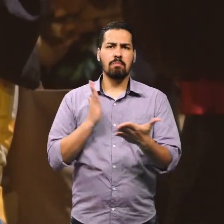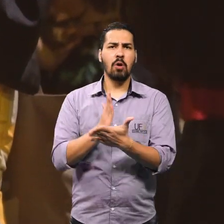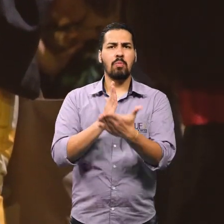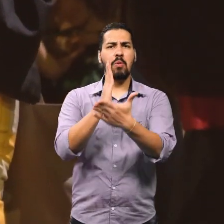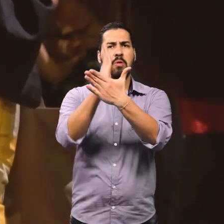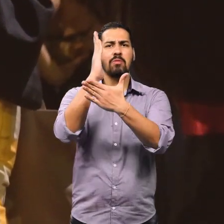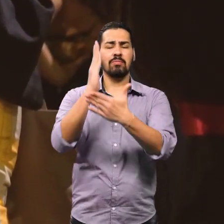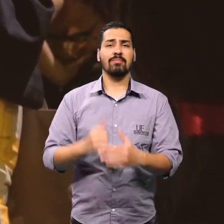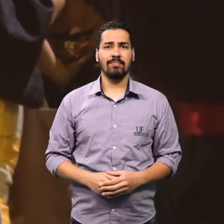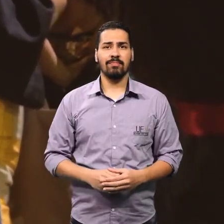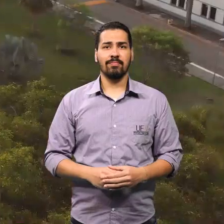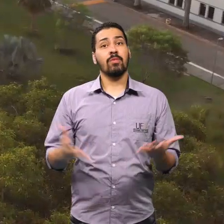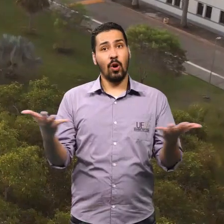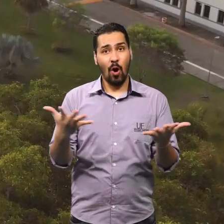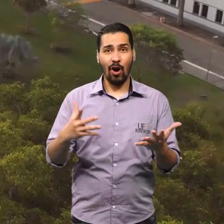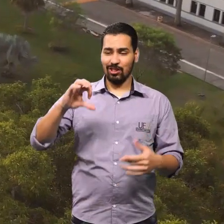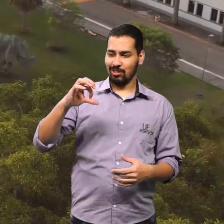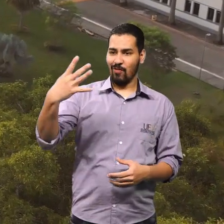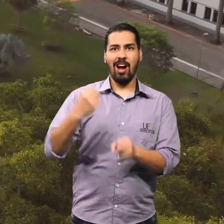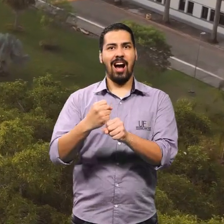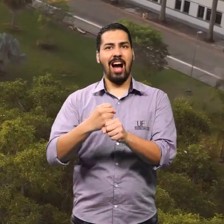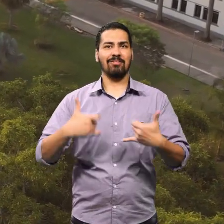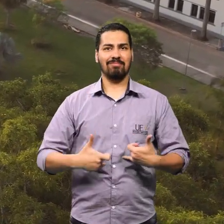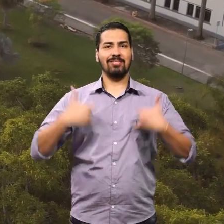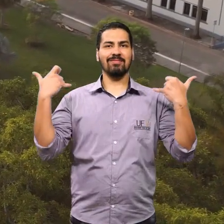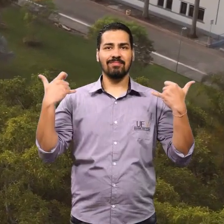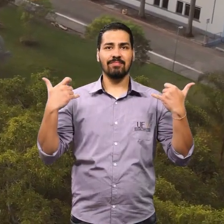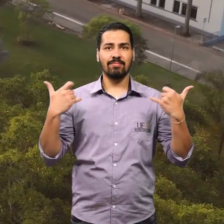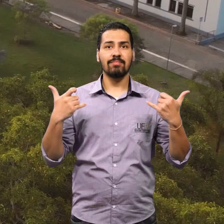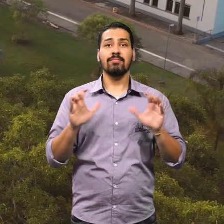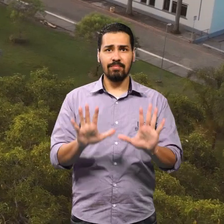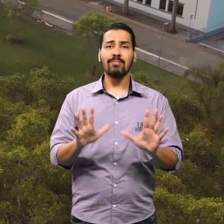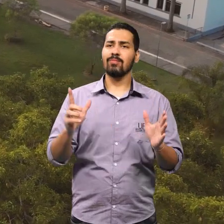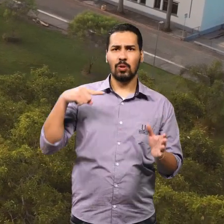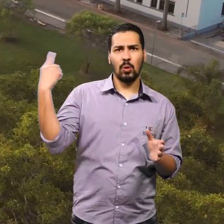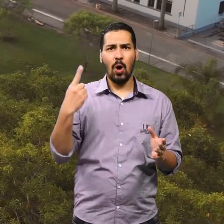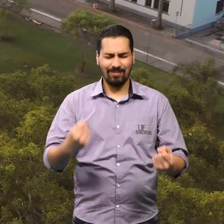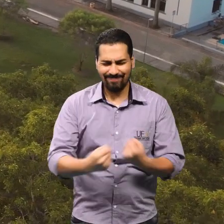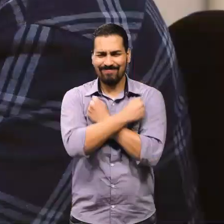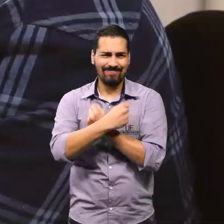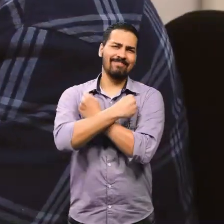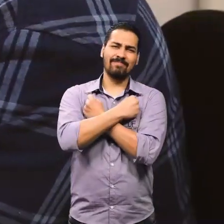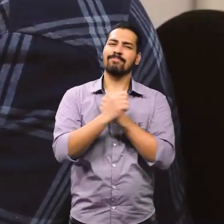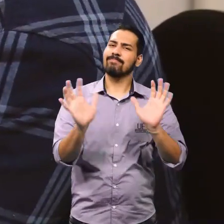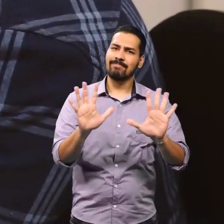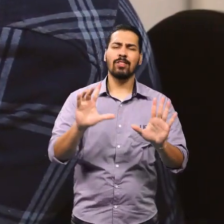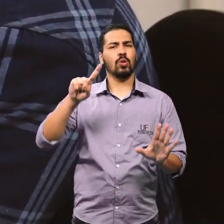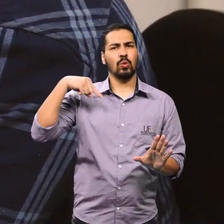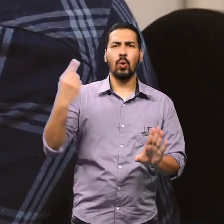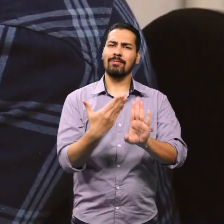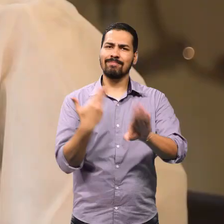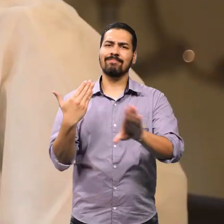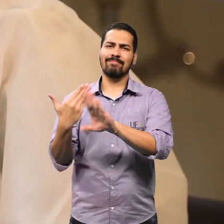e de sucesso. Hoje completamos 94 anos de vida. A comemoração não será com abraços ou apertos